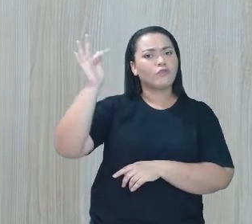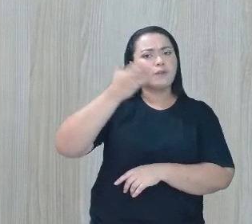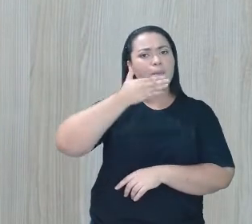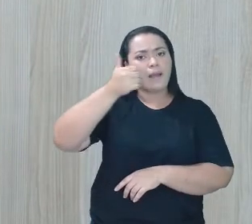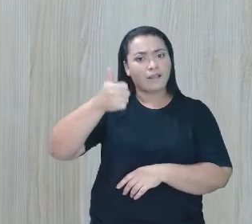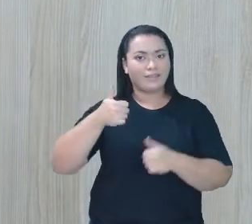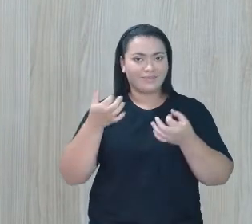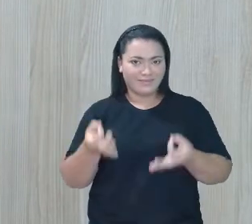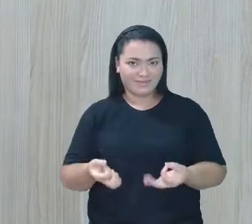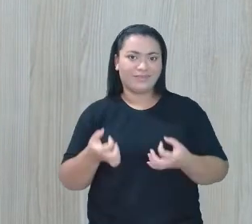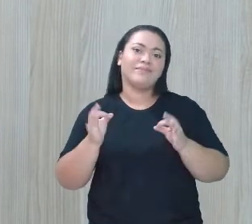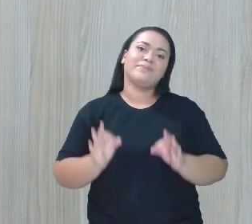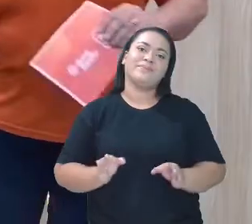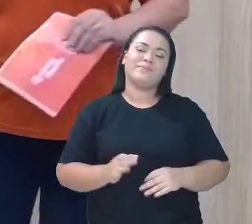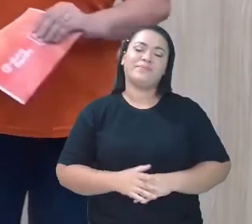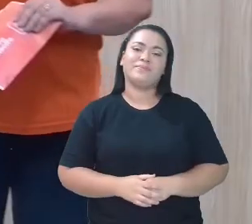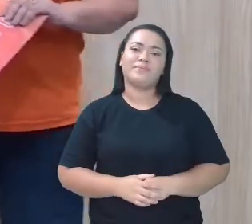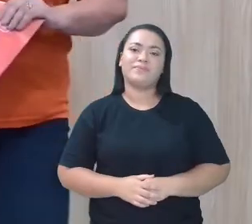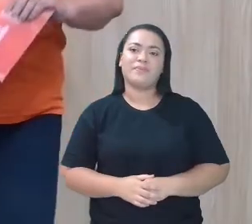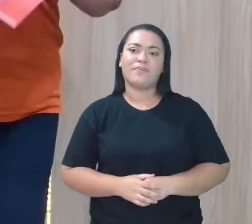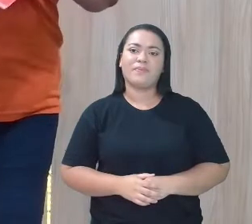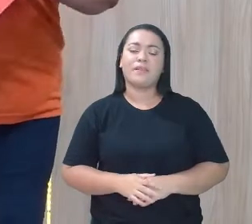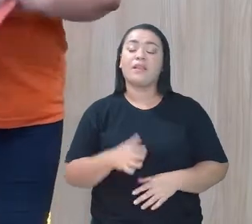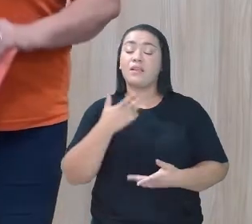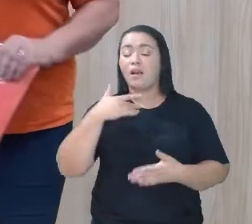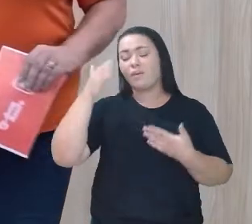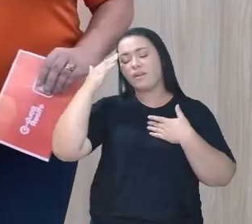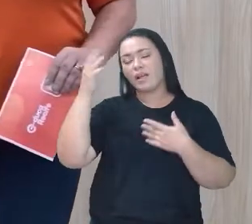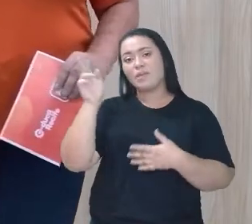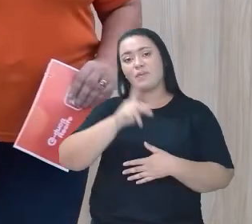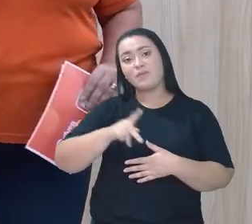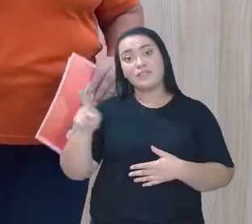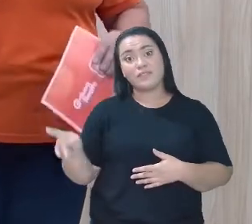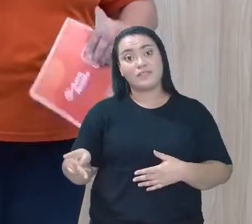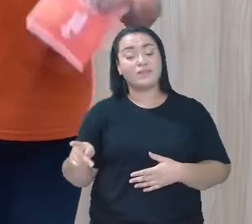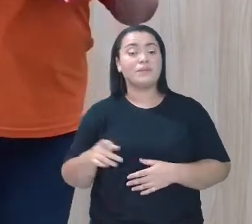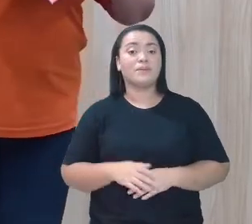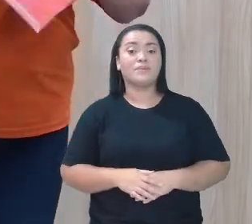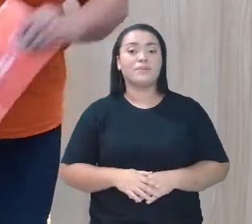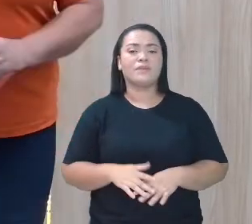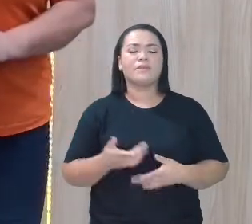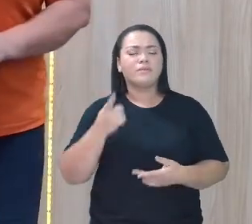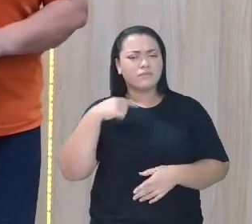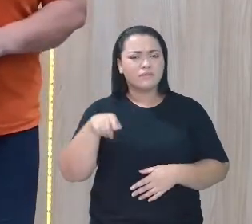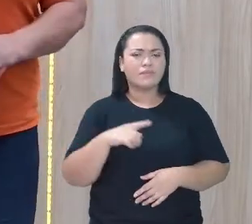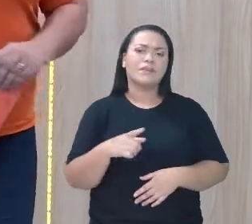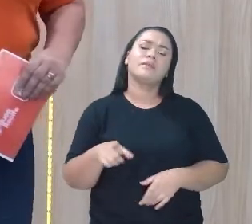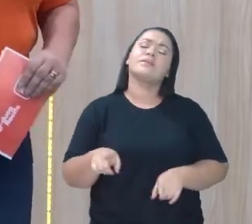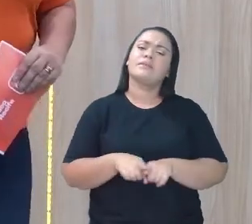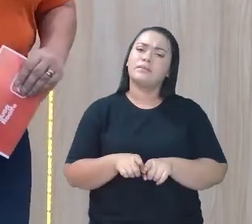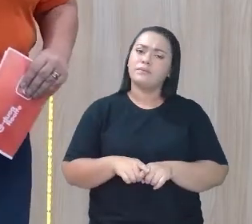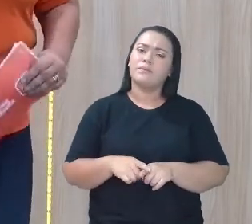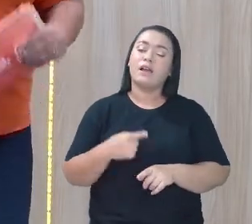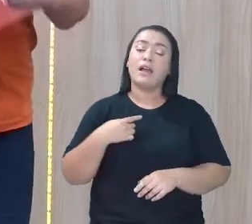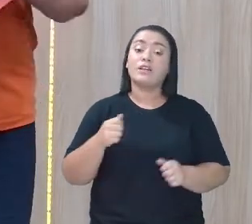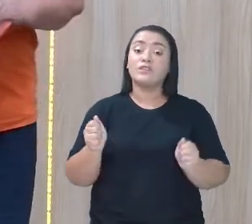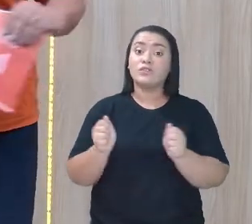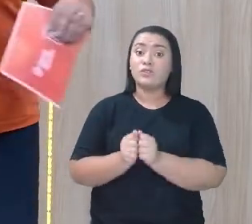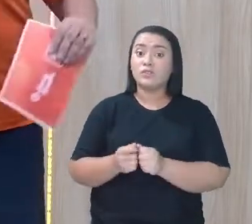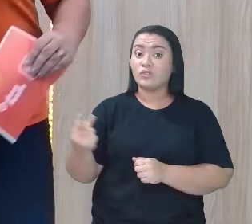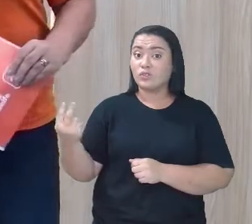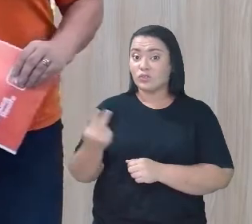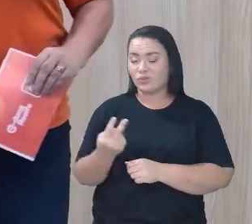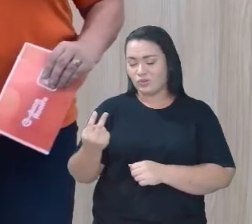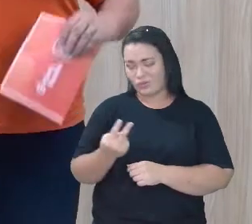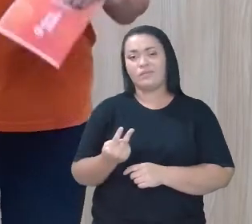melhor, tá certo? Obrigada, professora Cláudia. Então, vocês estão vendo também, que sempre vamos estar aqui em dupla. Eu